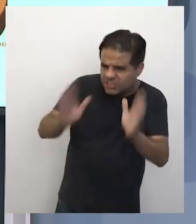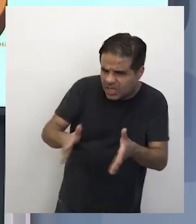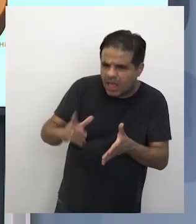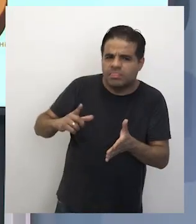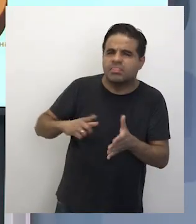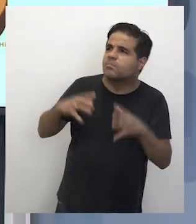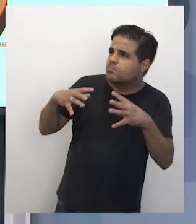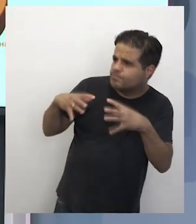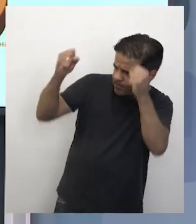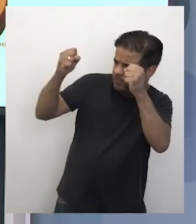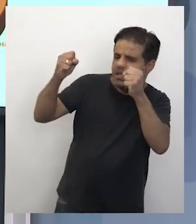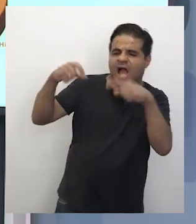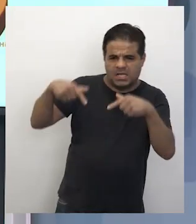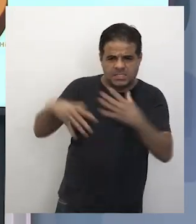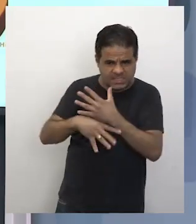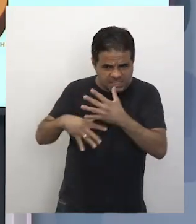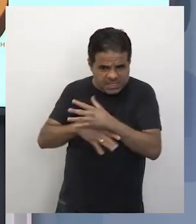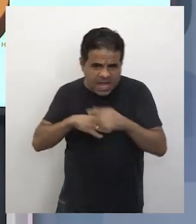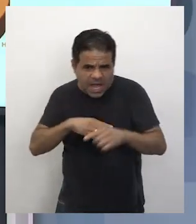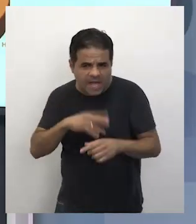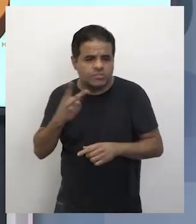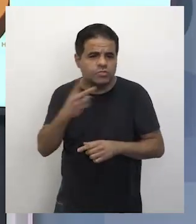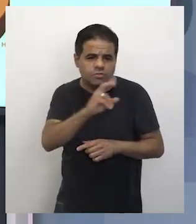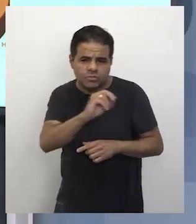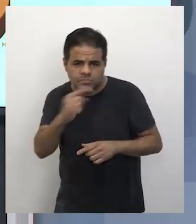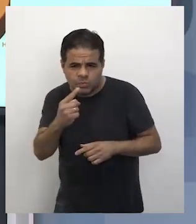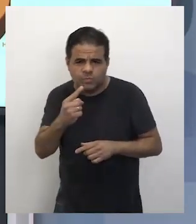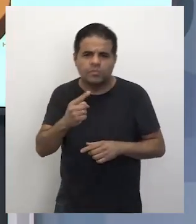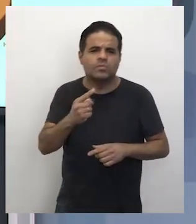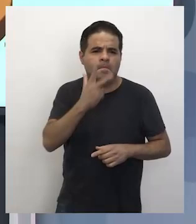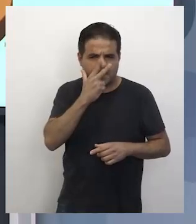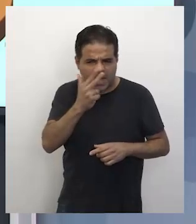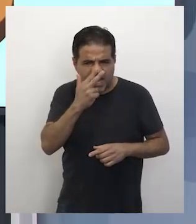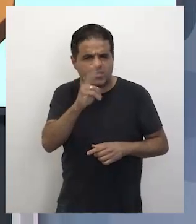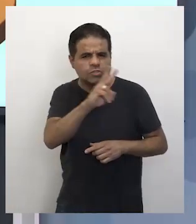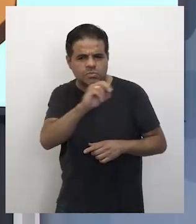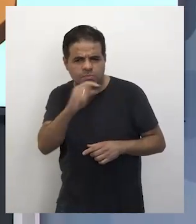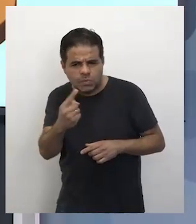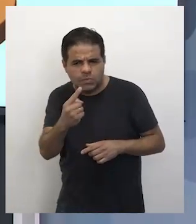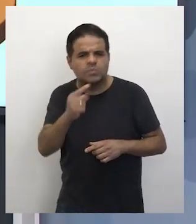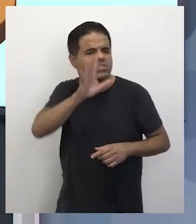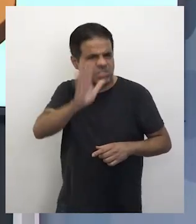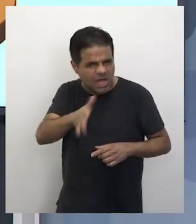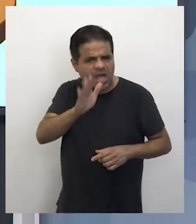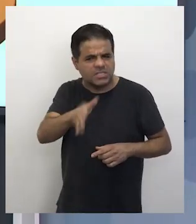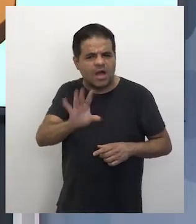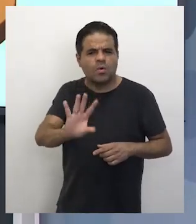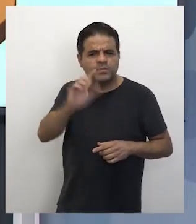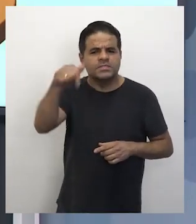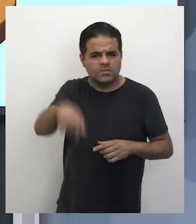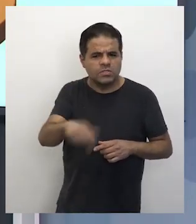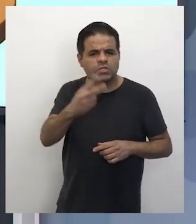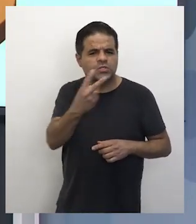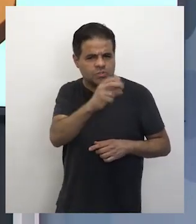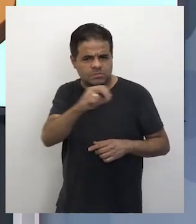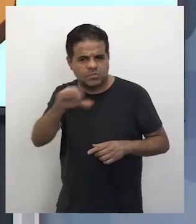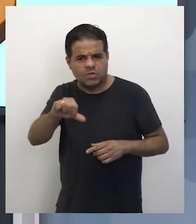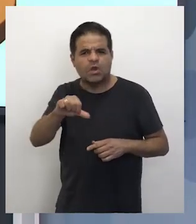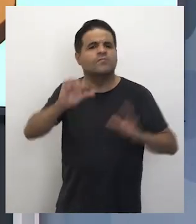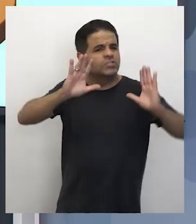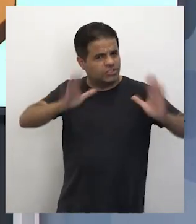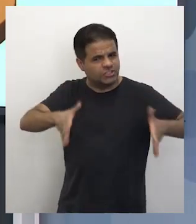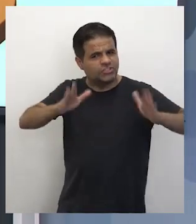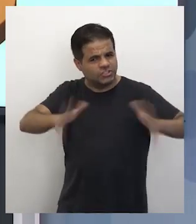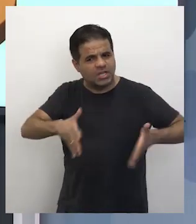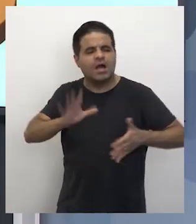apagão aqui na nossa cidade, né, em 2001. Né, se não me engano, em 2001 a gente passou por uma situação assim, né? 2009 também teve ameaças disso